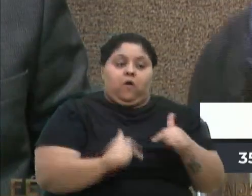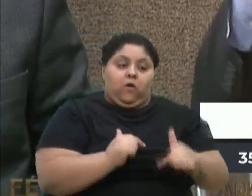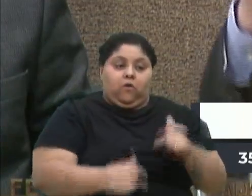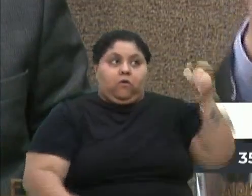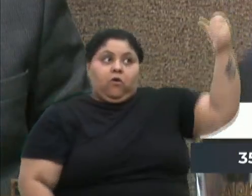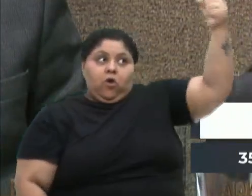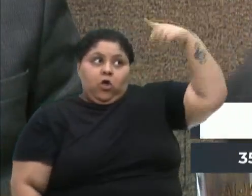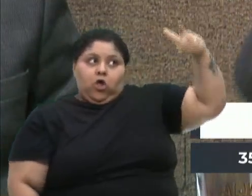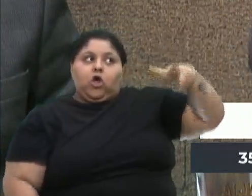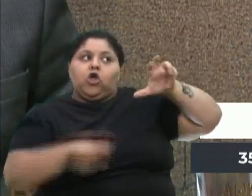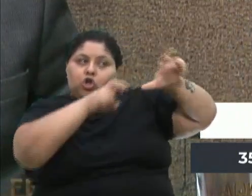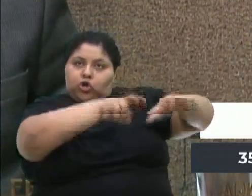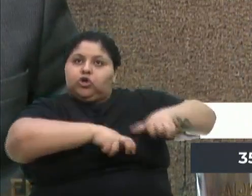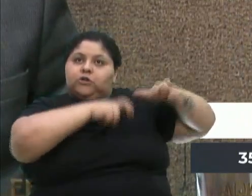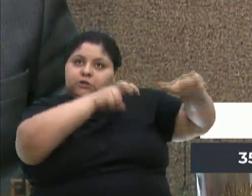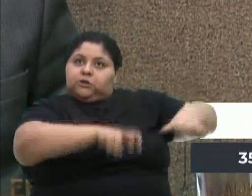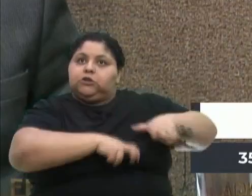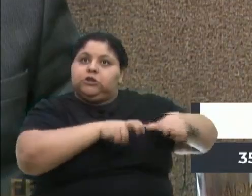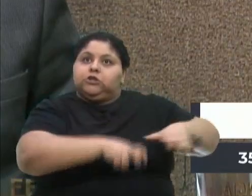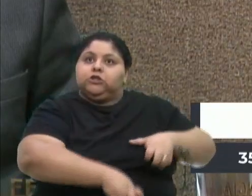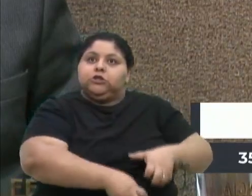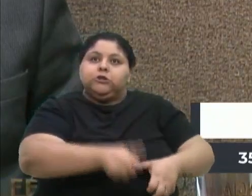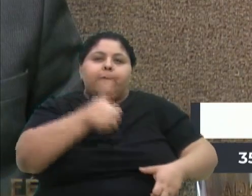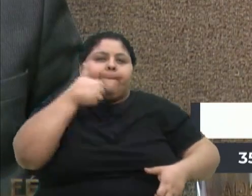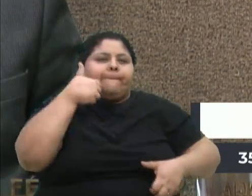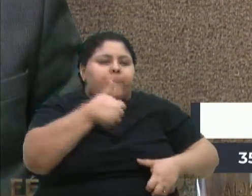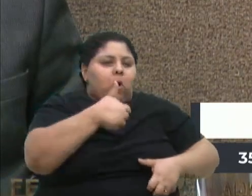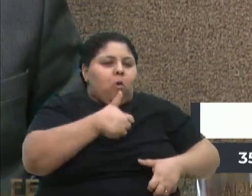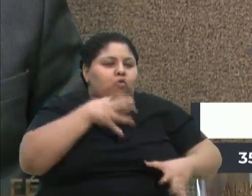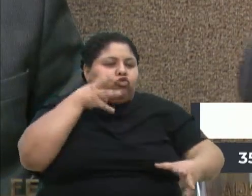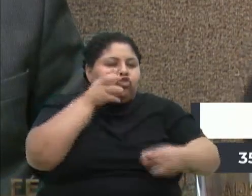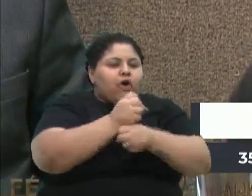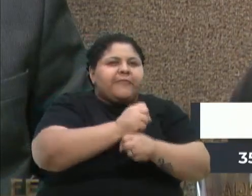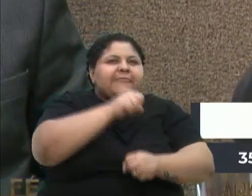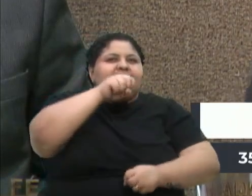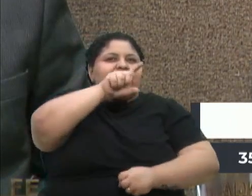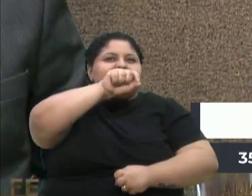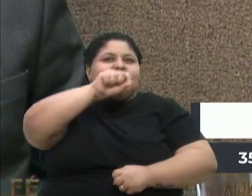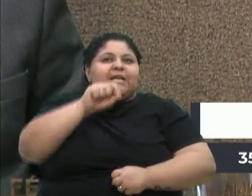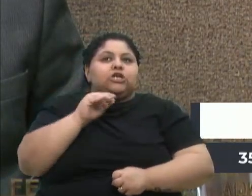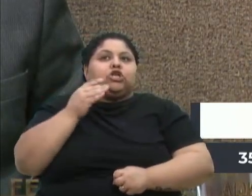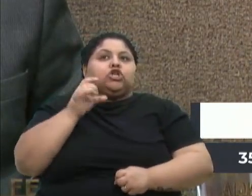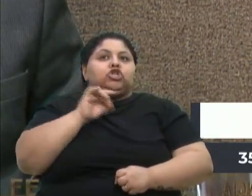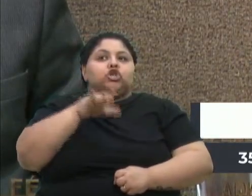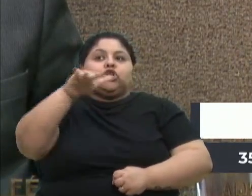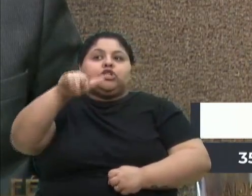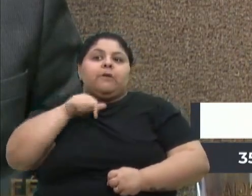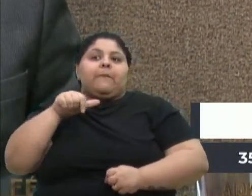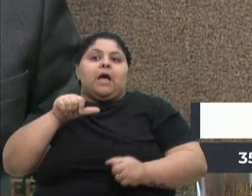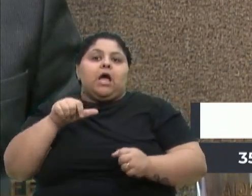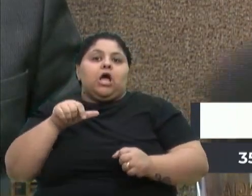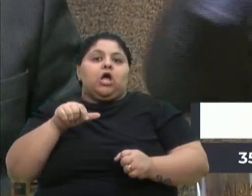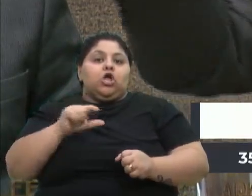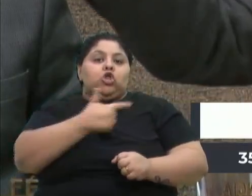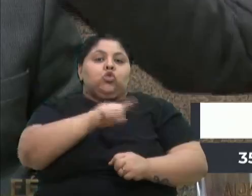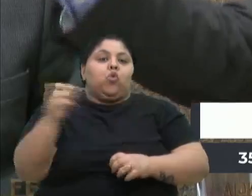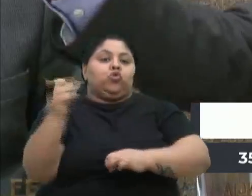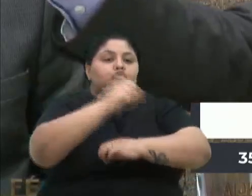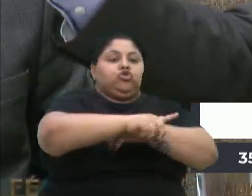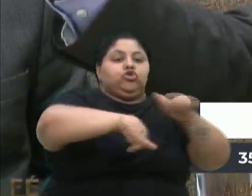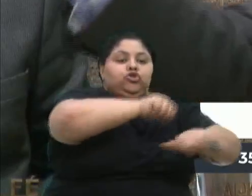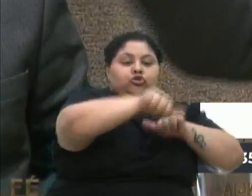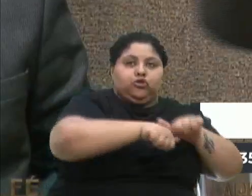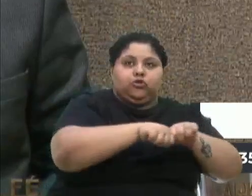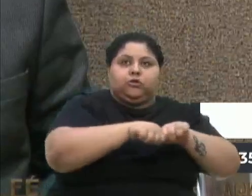iluminação no interior, que era nota 10, porque lá era só chamar, no outro dia eles iam lá e trocavam. Trouxeram a equipe